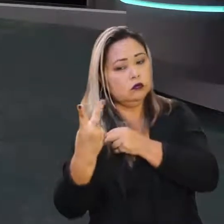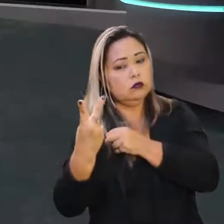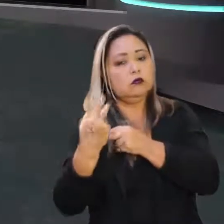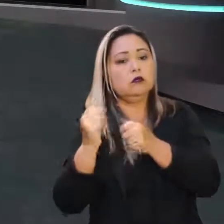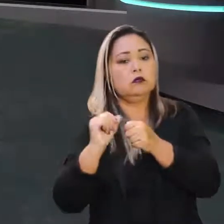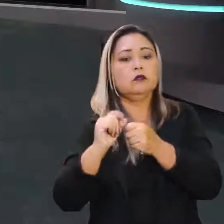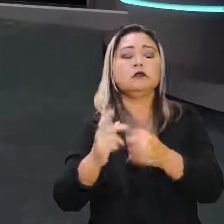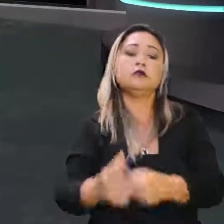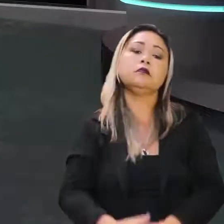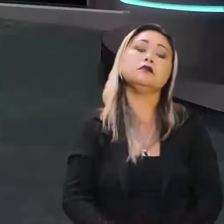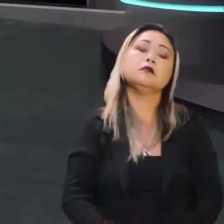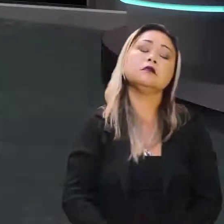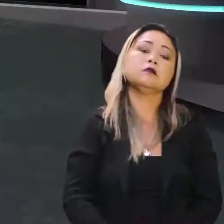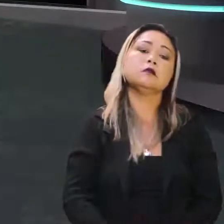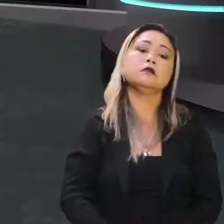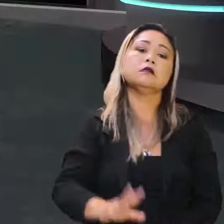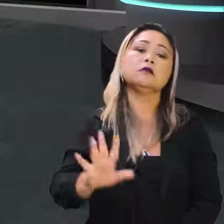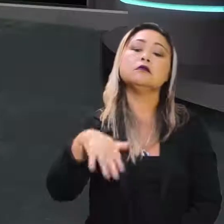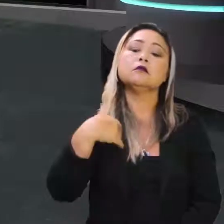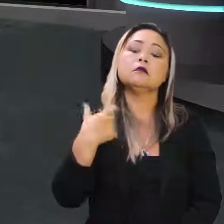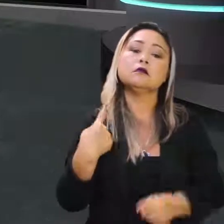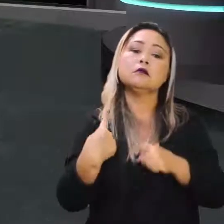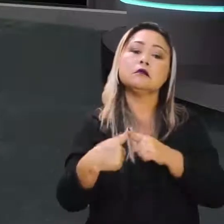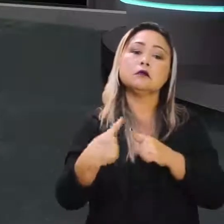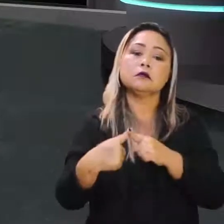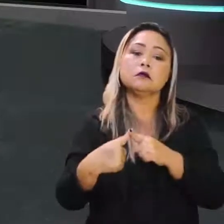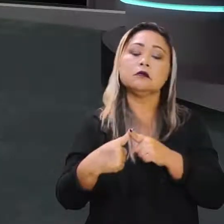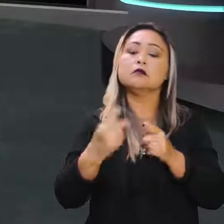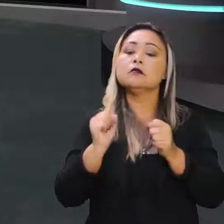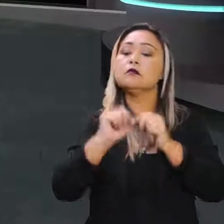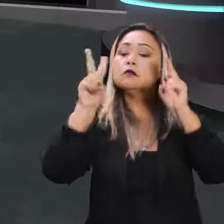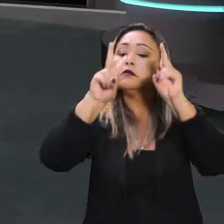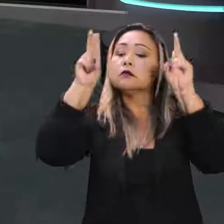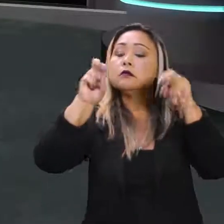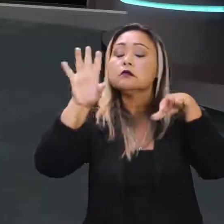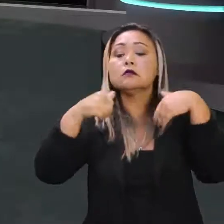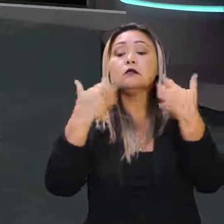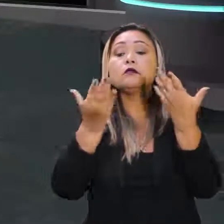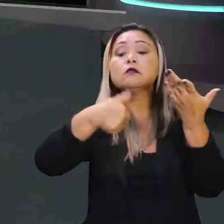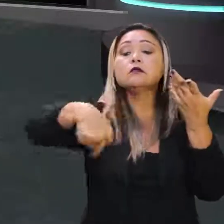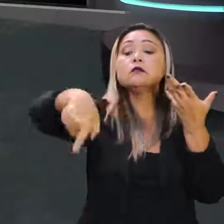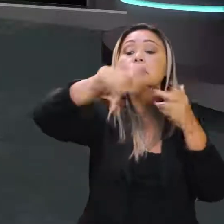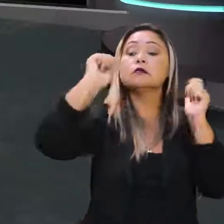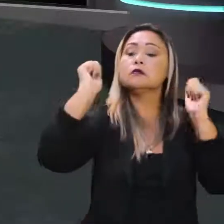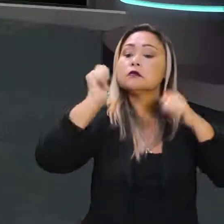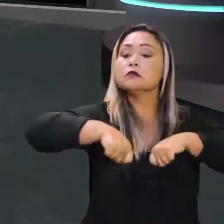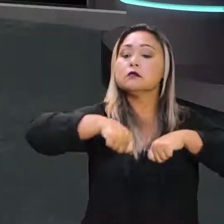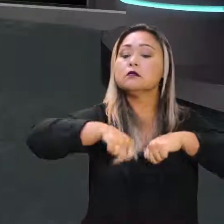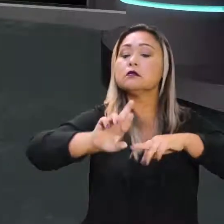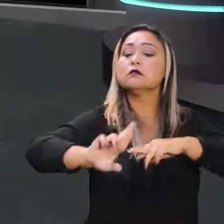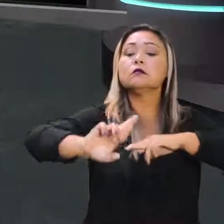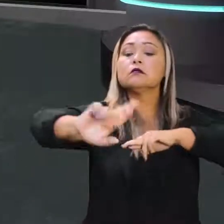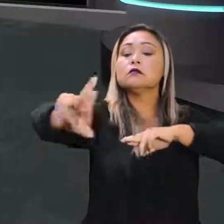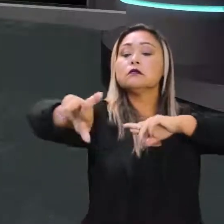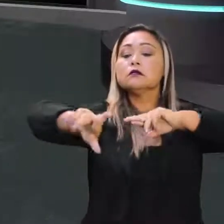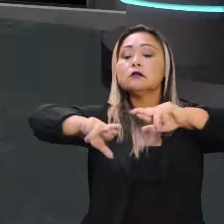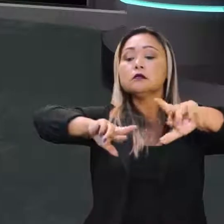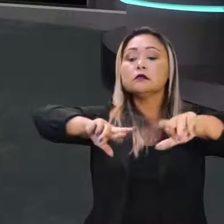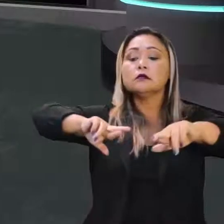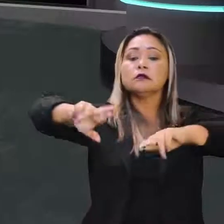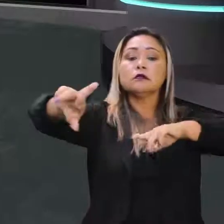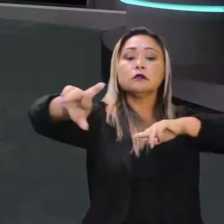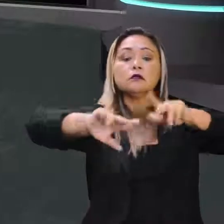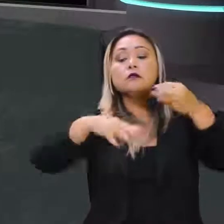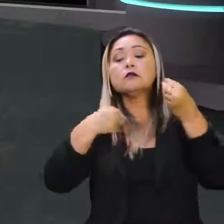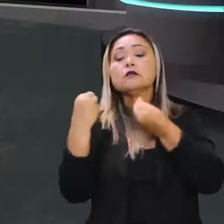da academia. Então, estudante, por que nós abordamos esses temas aí? Para que vocês possam diferenciar, então,